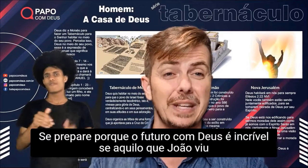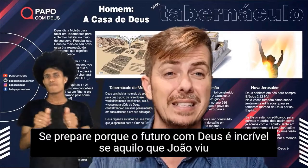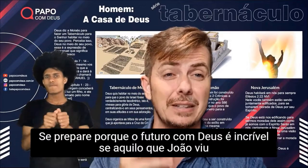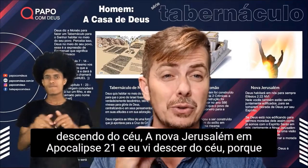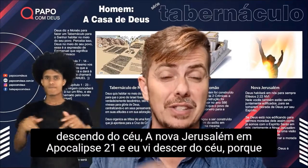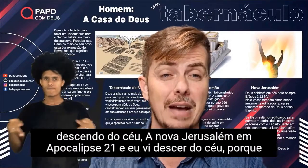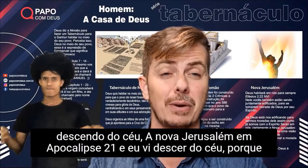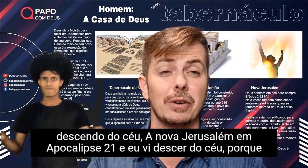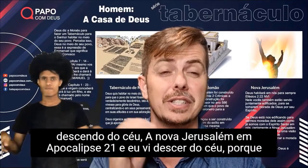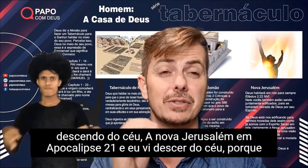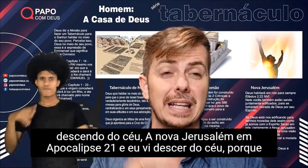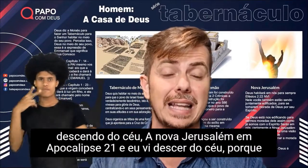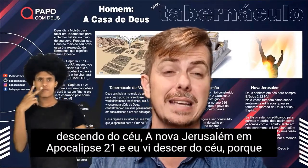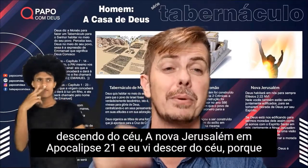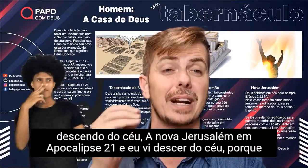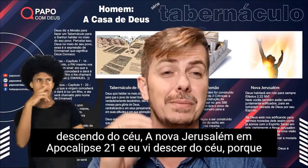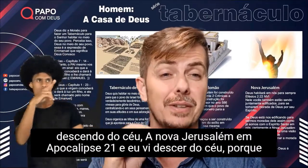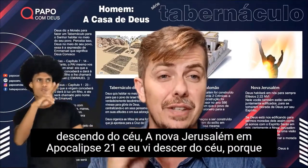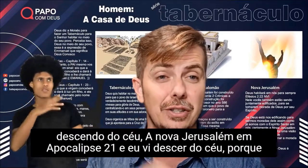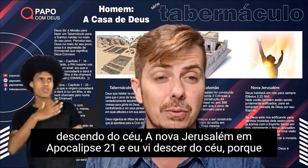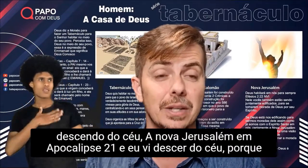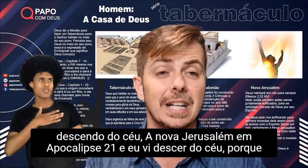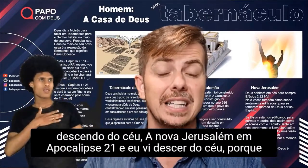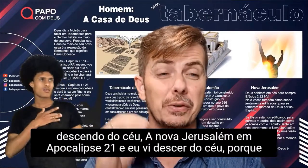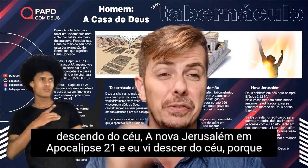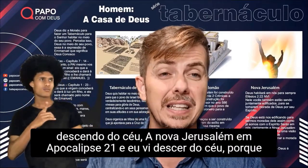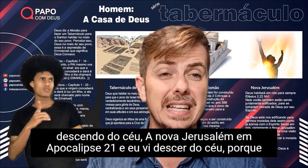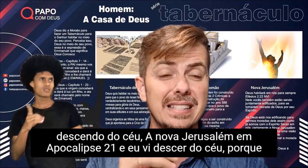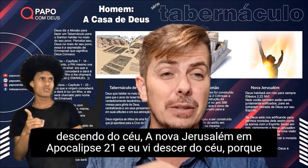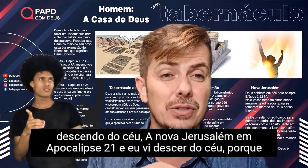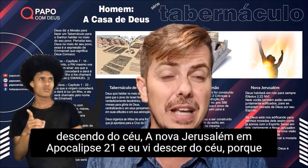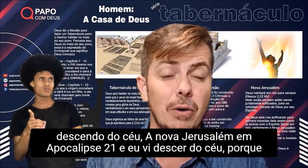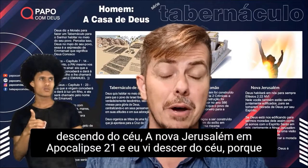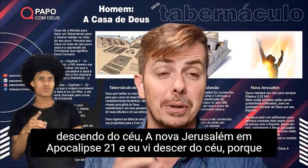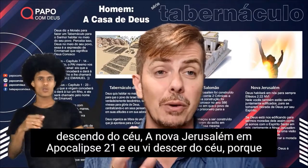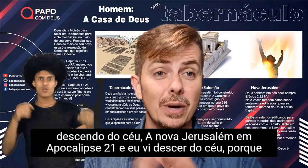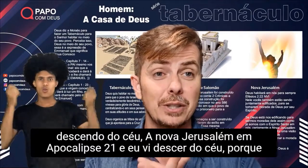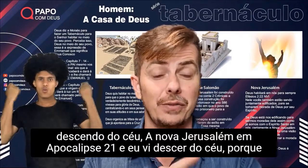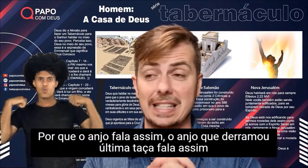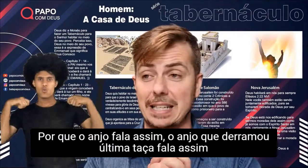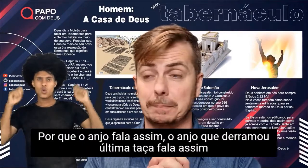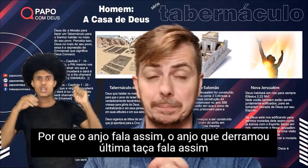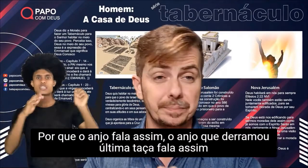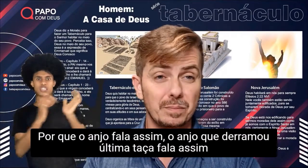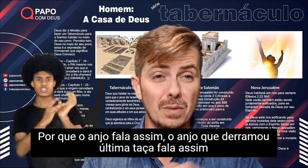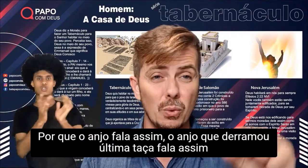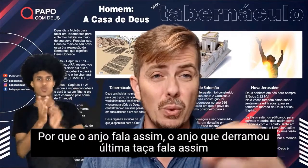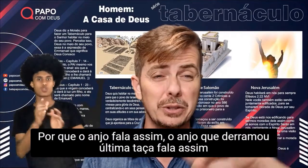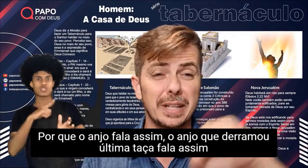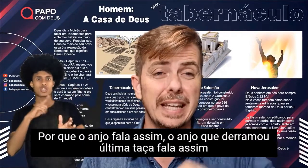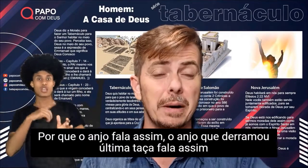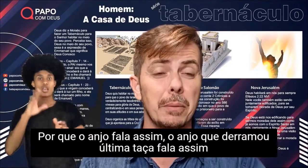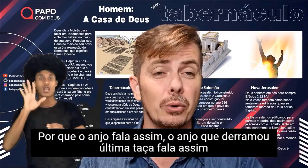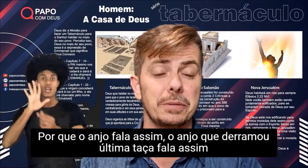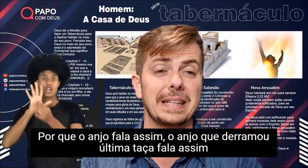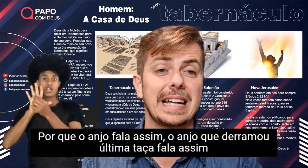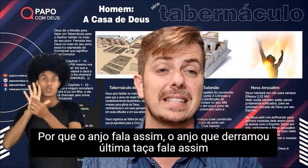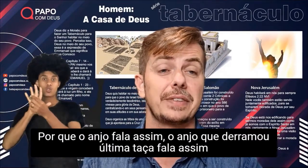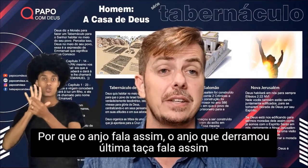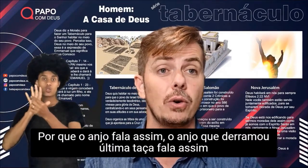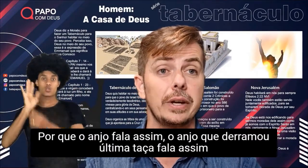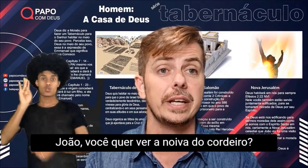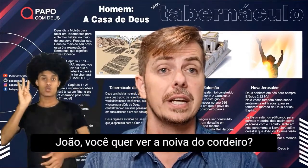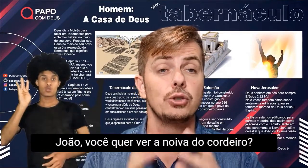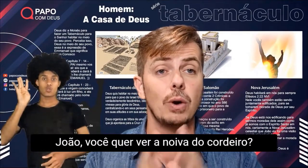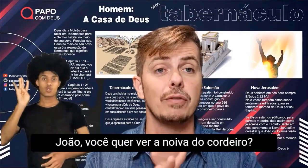João viu, descendo do céu, a nova Jerusalém, Apocalipse 21, e eu vi descer do céu, porque o anjo fala assim, o anjo que derramou a última